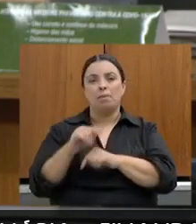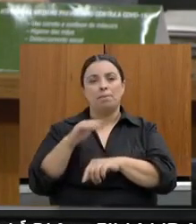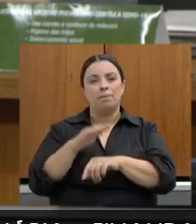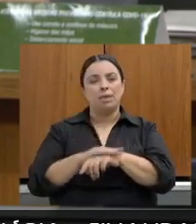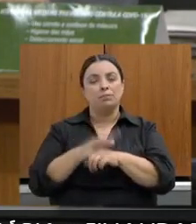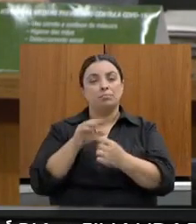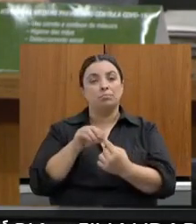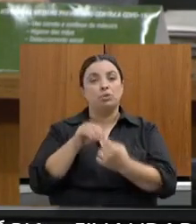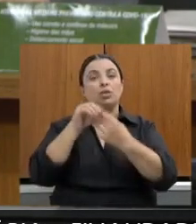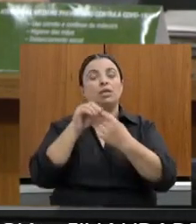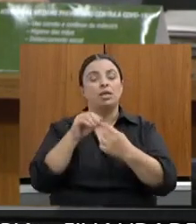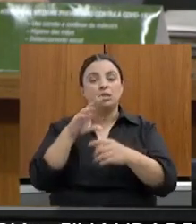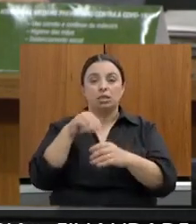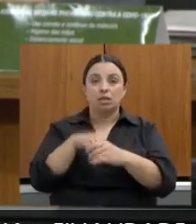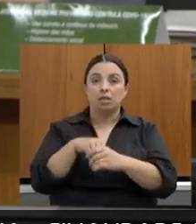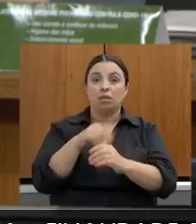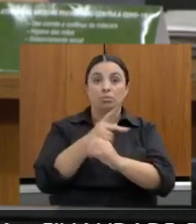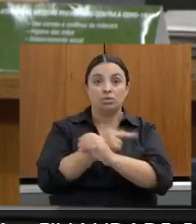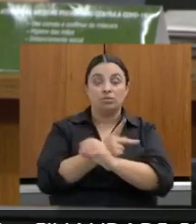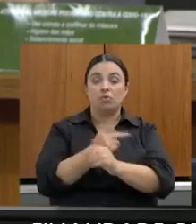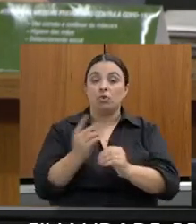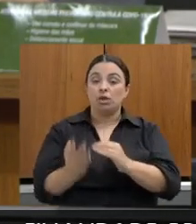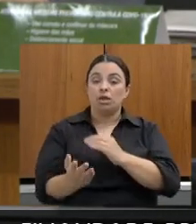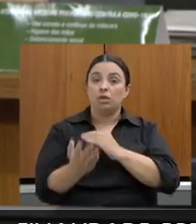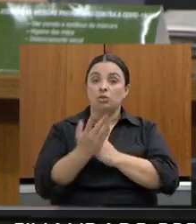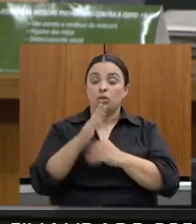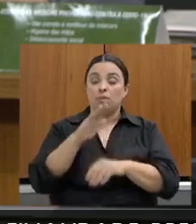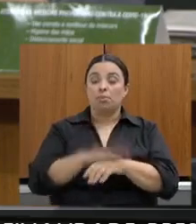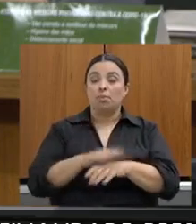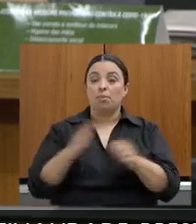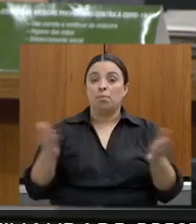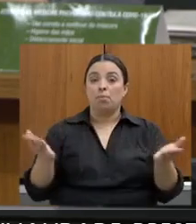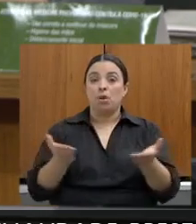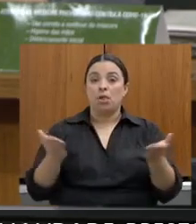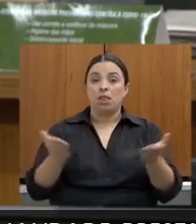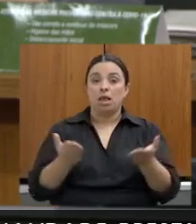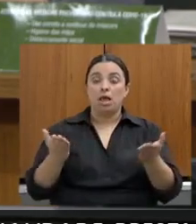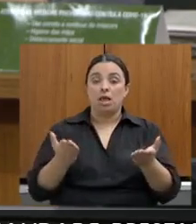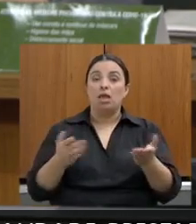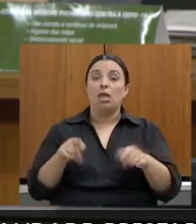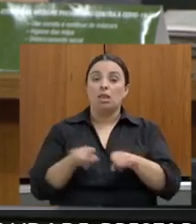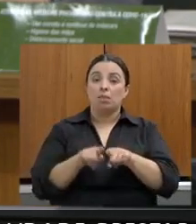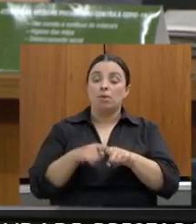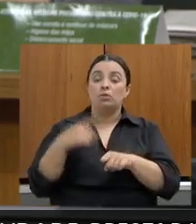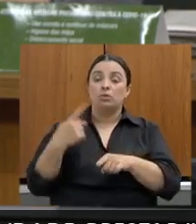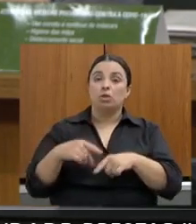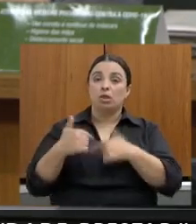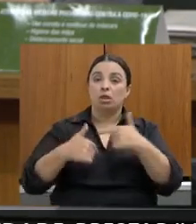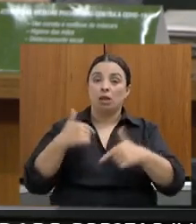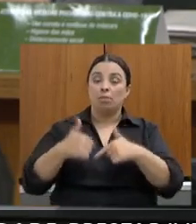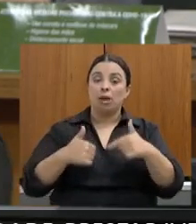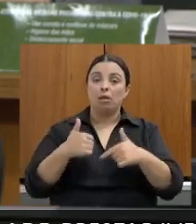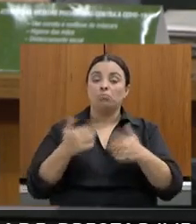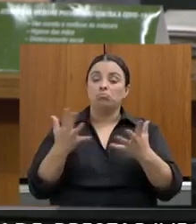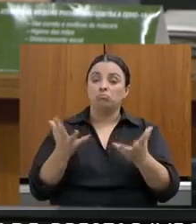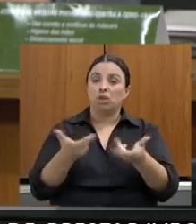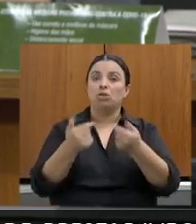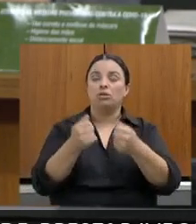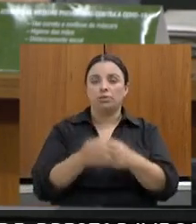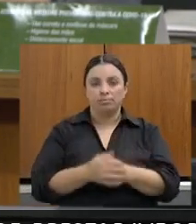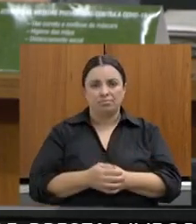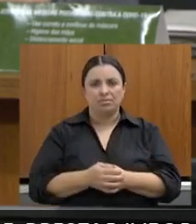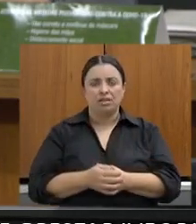que leva ela a modernização EA melhoria do seu serviço nós temos nesse conjunto de